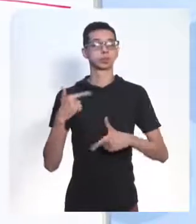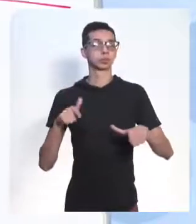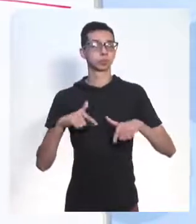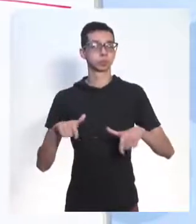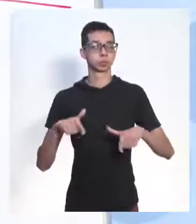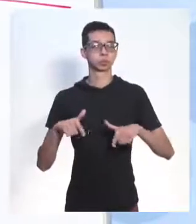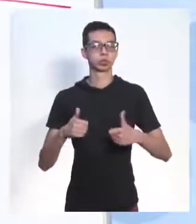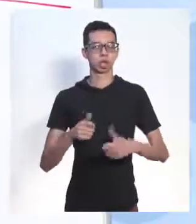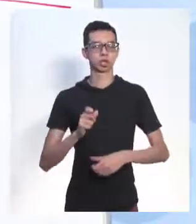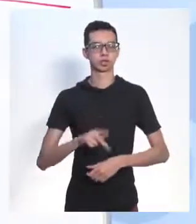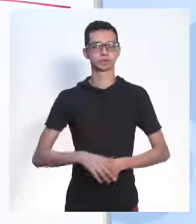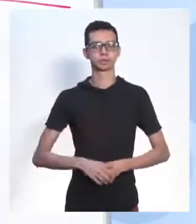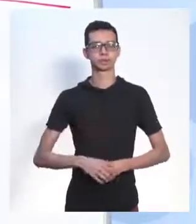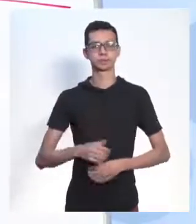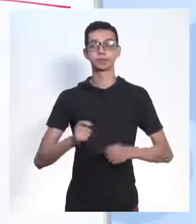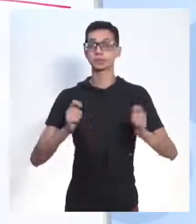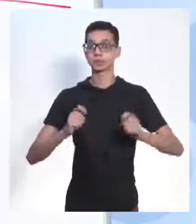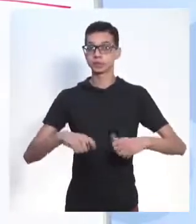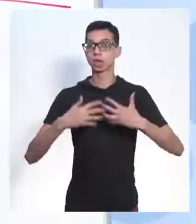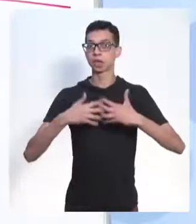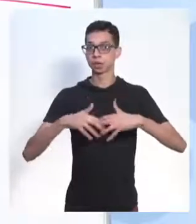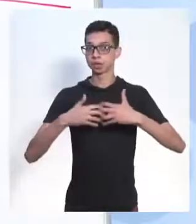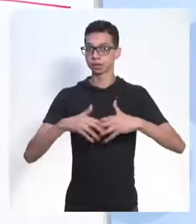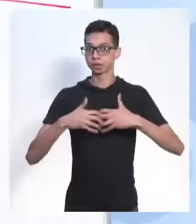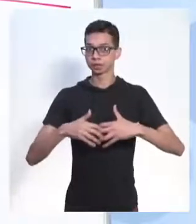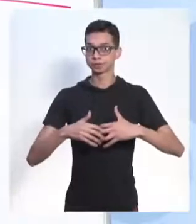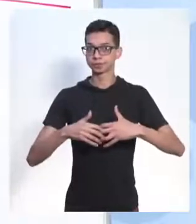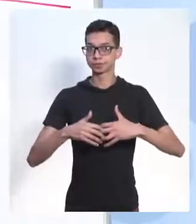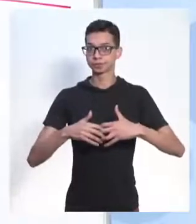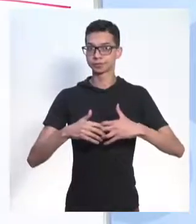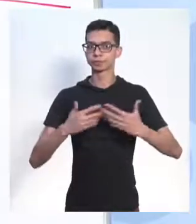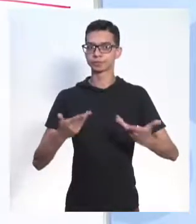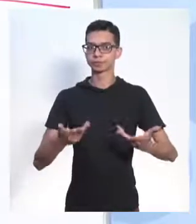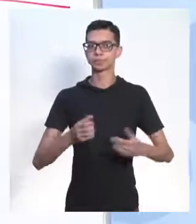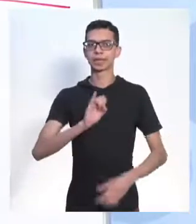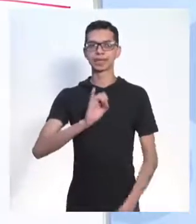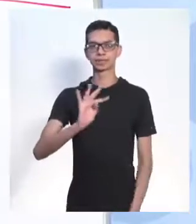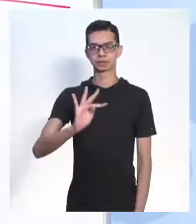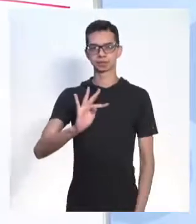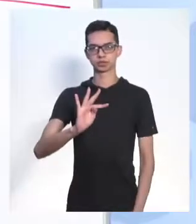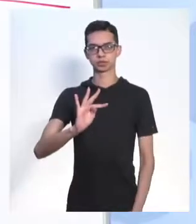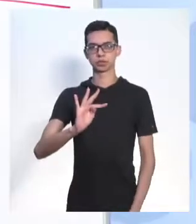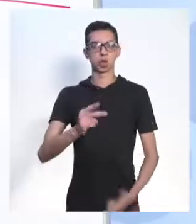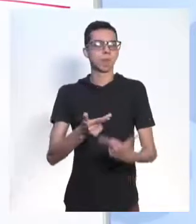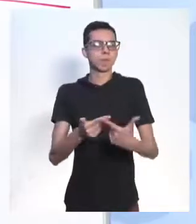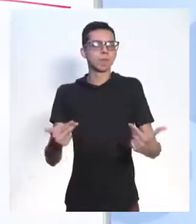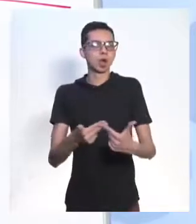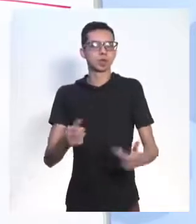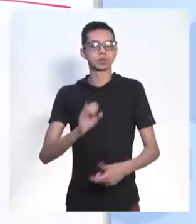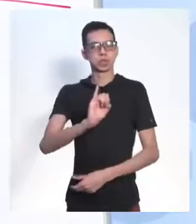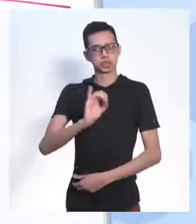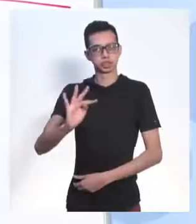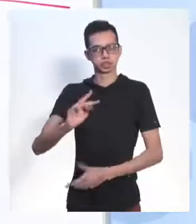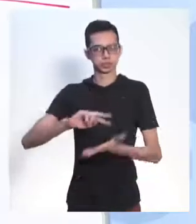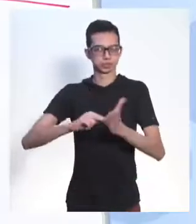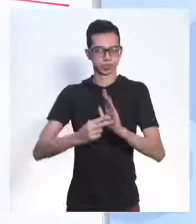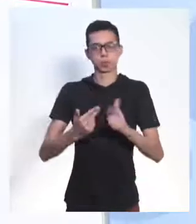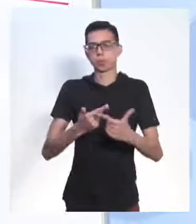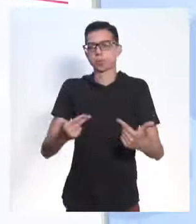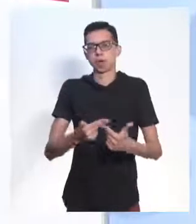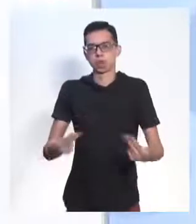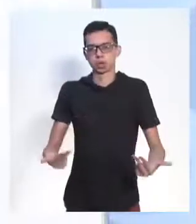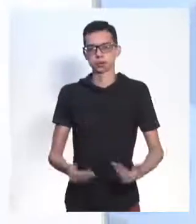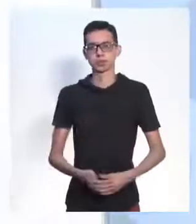funcionou. It worked, né? Então, tem o it aqui. Então, quando for o it, é uma coisa, né? Agora, para falar